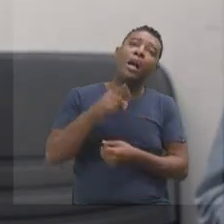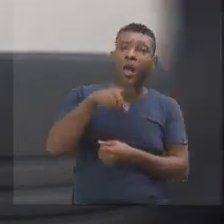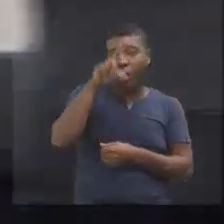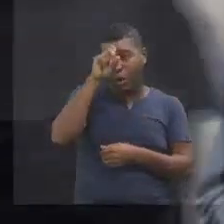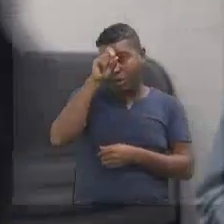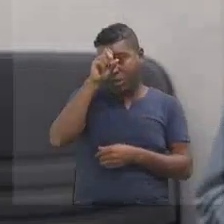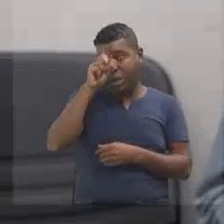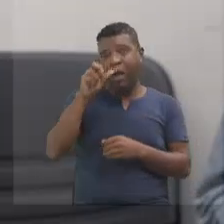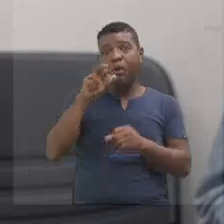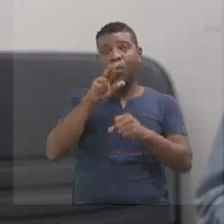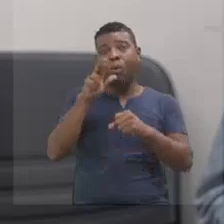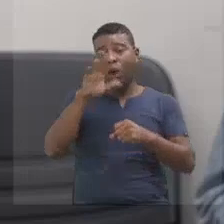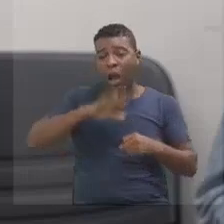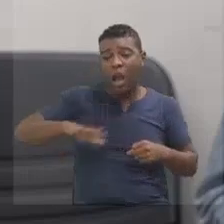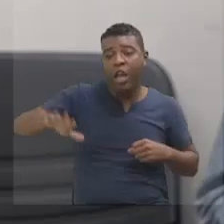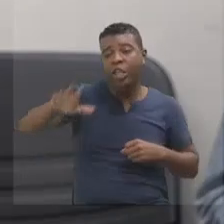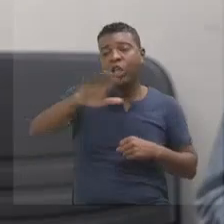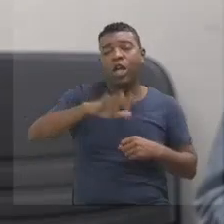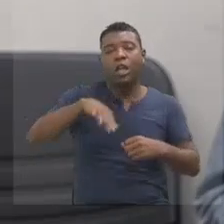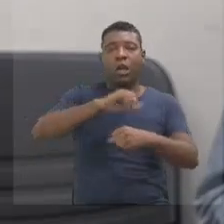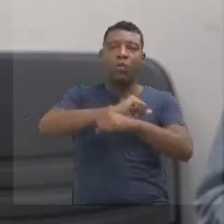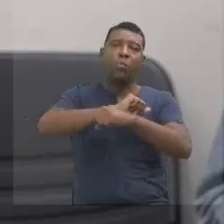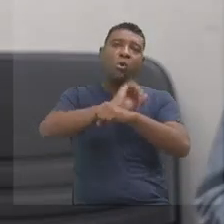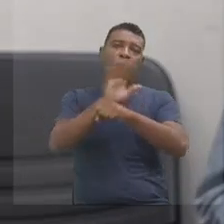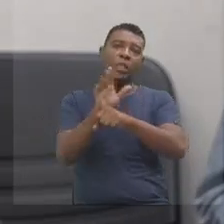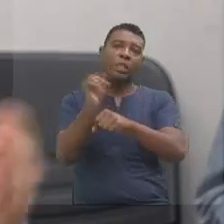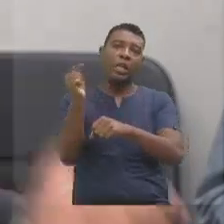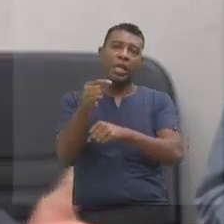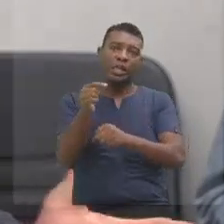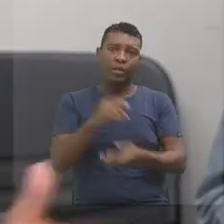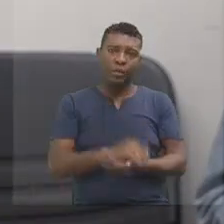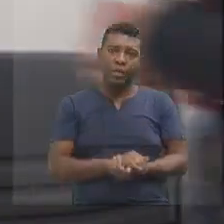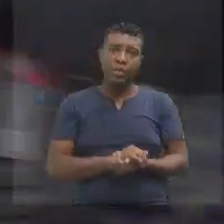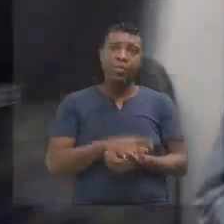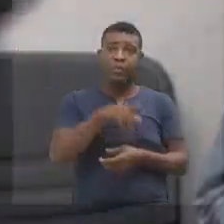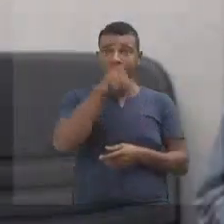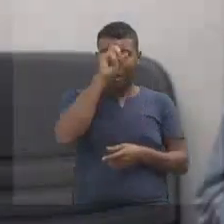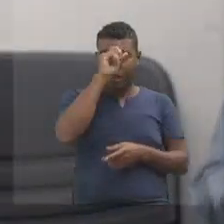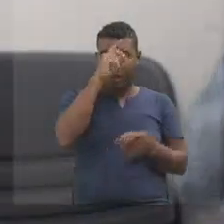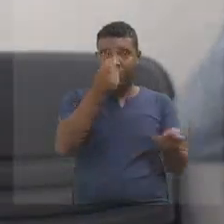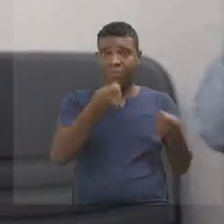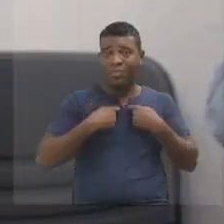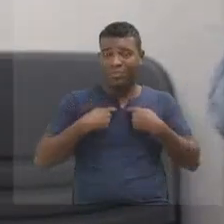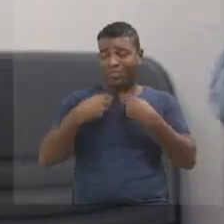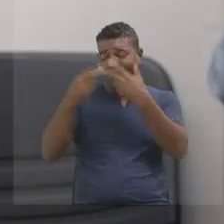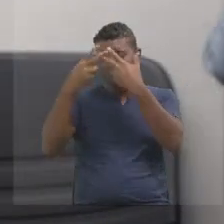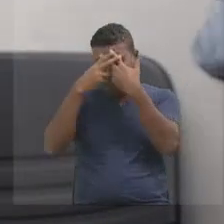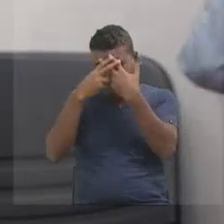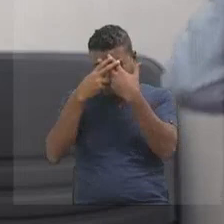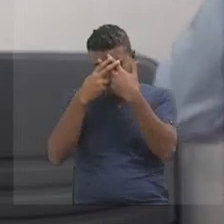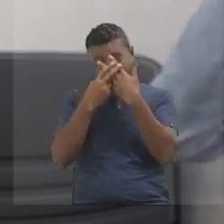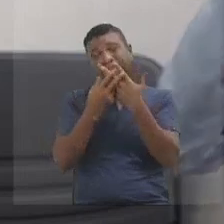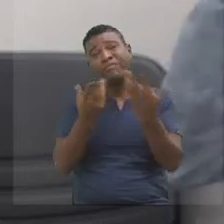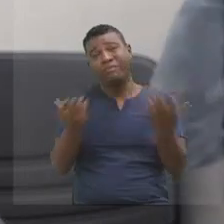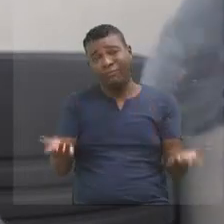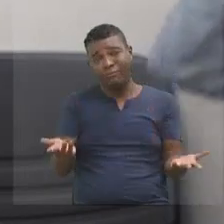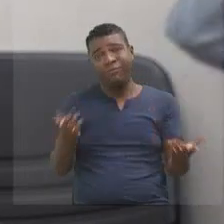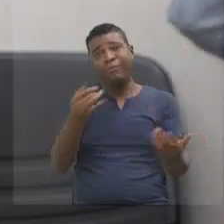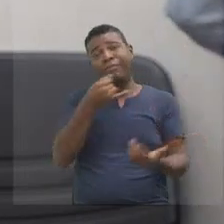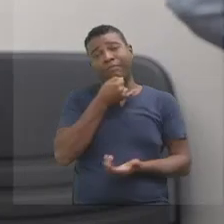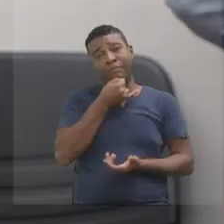de Montes Claros o hospital do trauma é que me traz um trauma é grande é porque